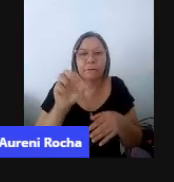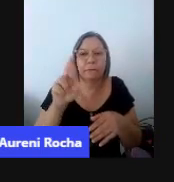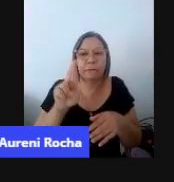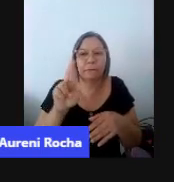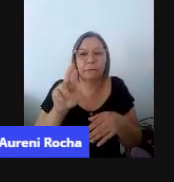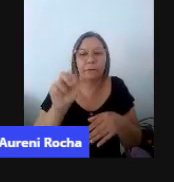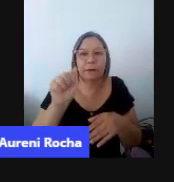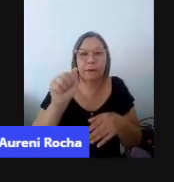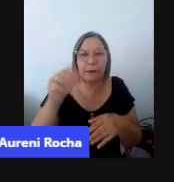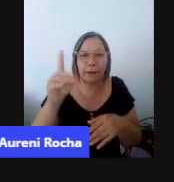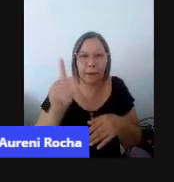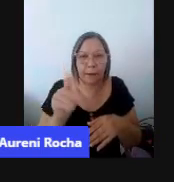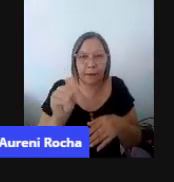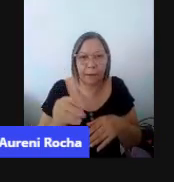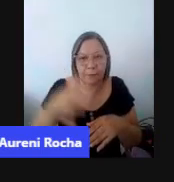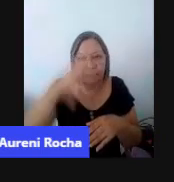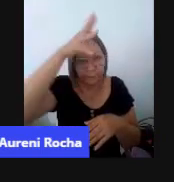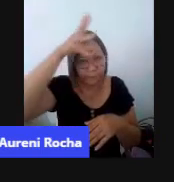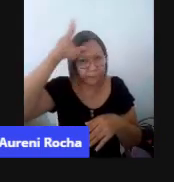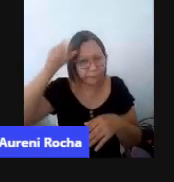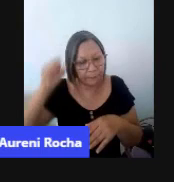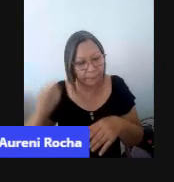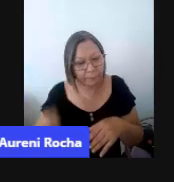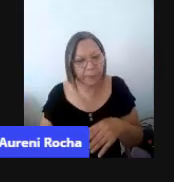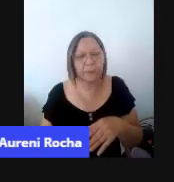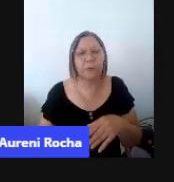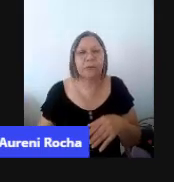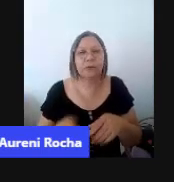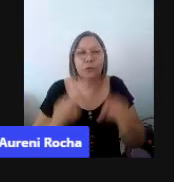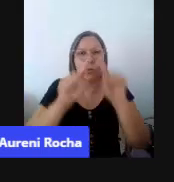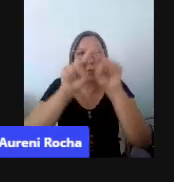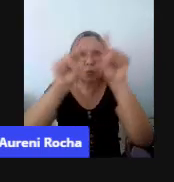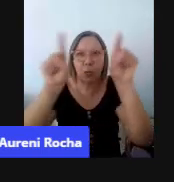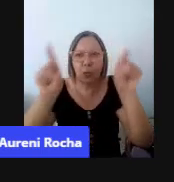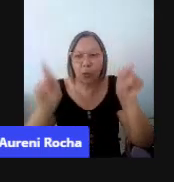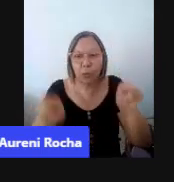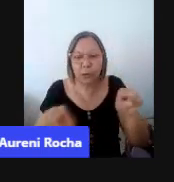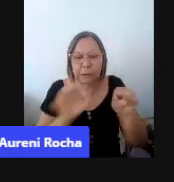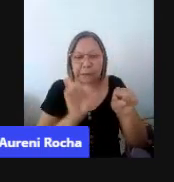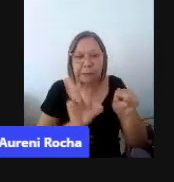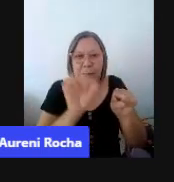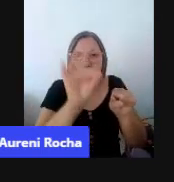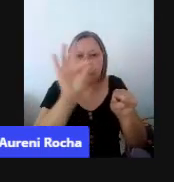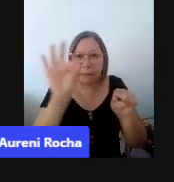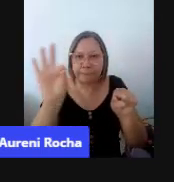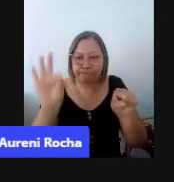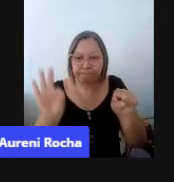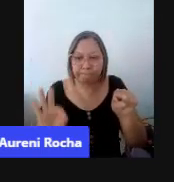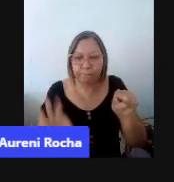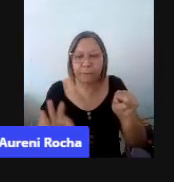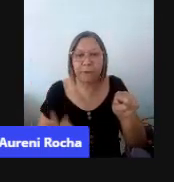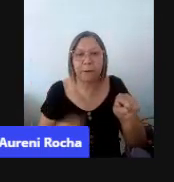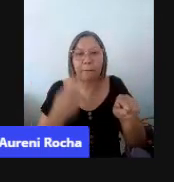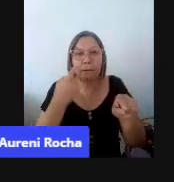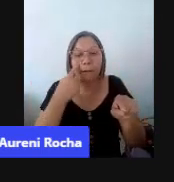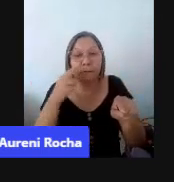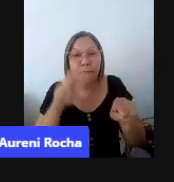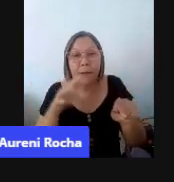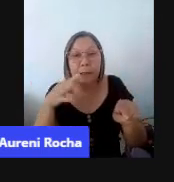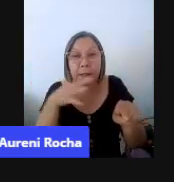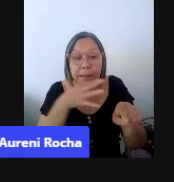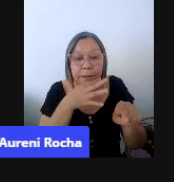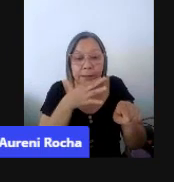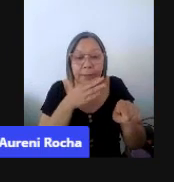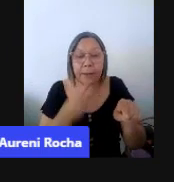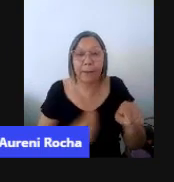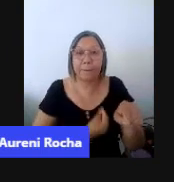animal. A gente visitou 500 microbacias para ver a presença e a ausência. Depois, a gente fez uns modelos bem